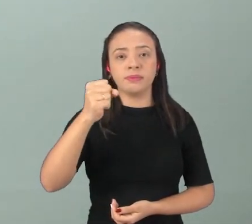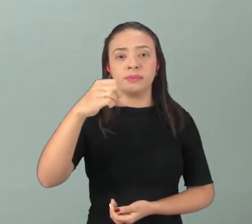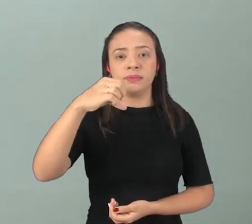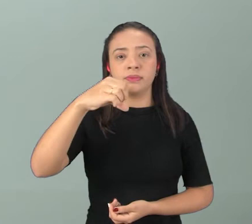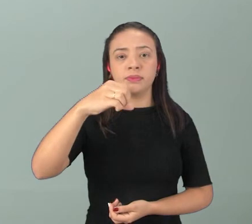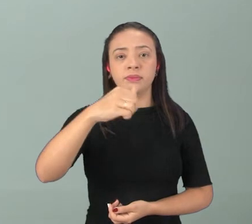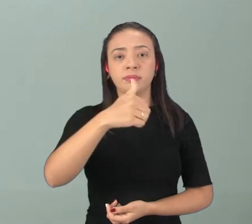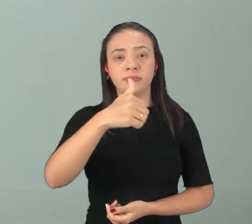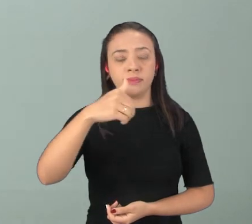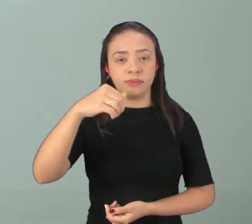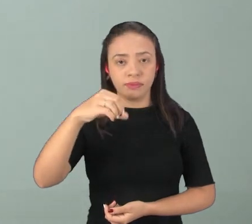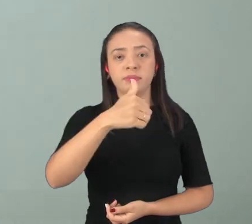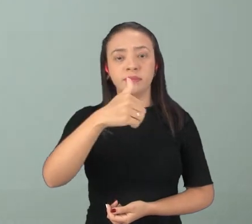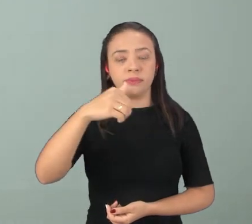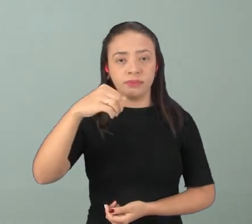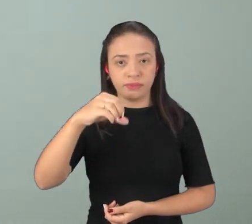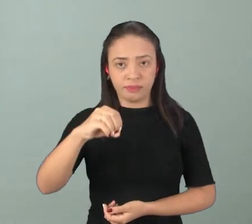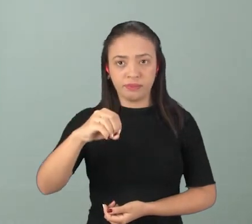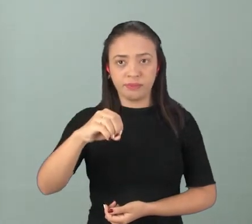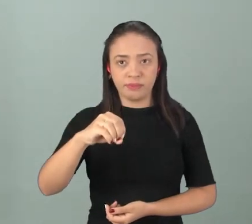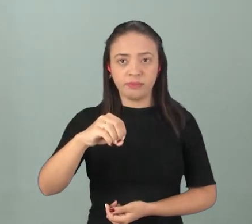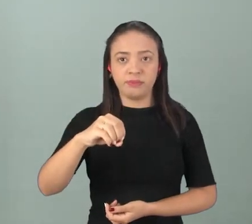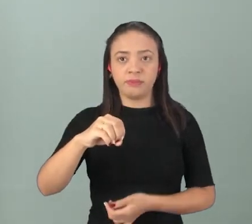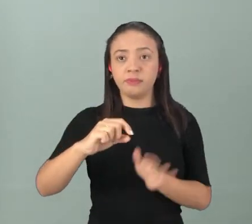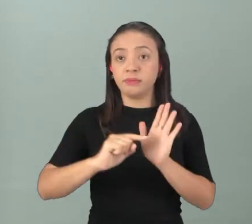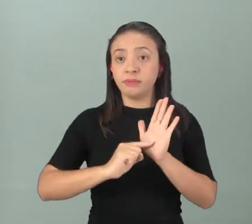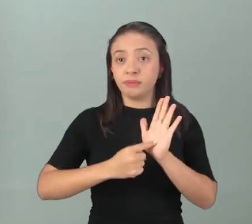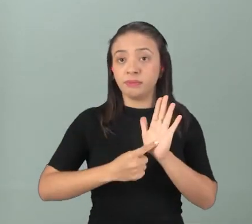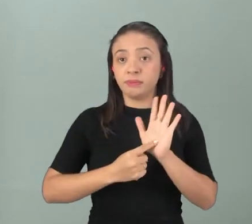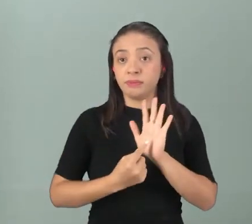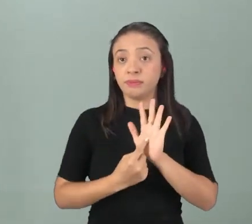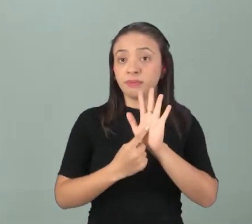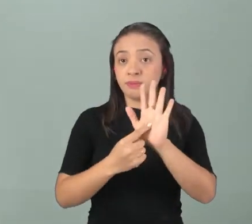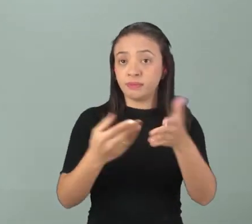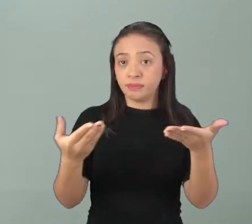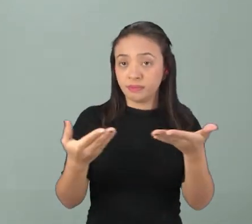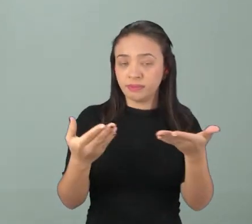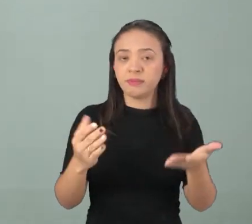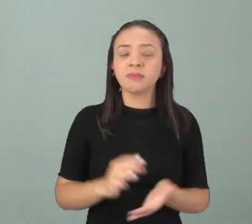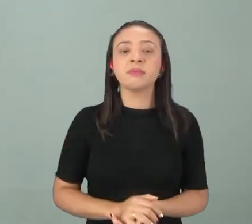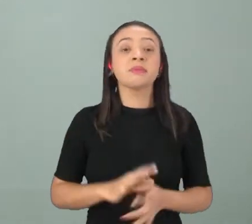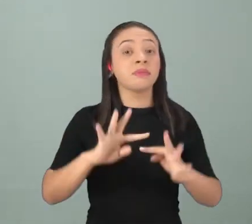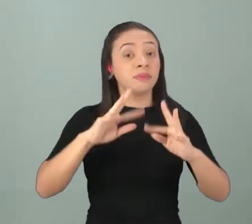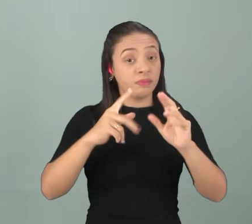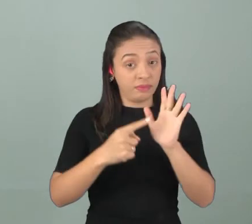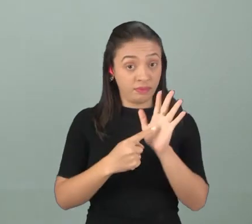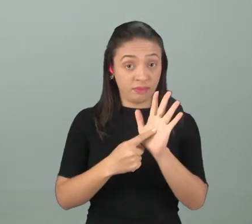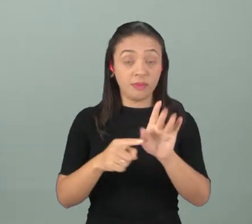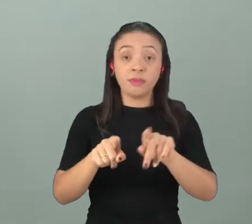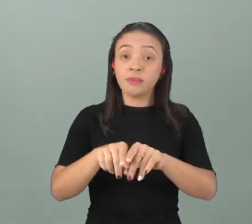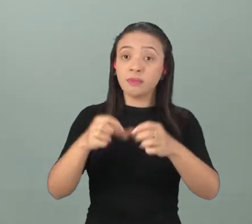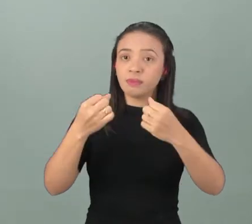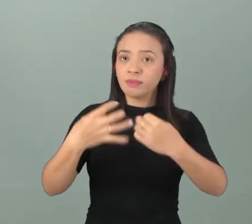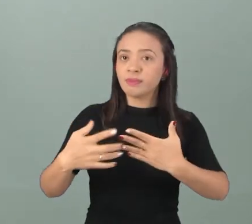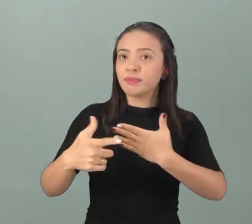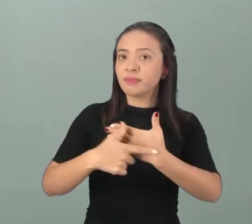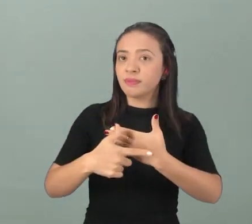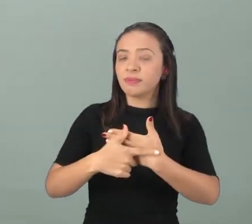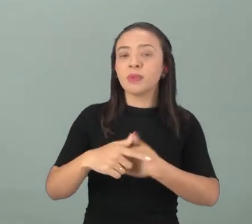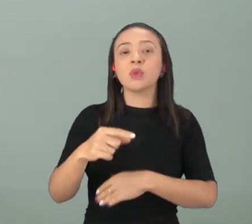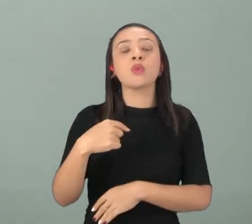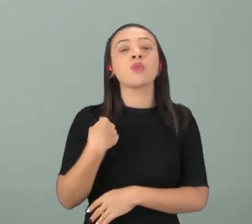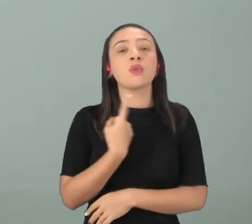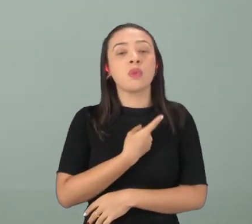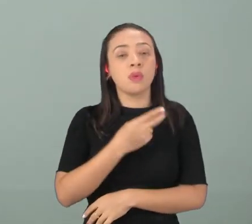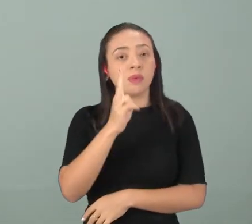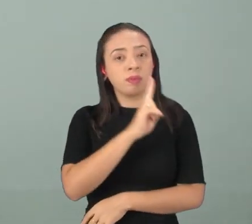7, 8, 9, 10. 10 sinais foram apresentados. Eles se apresentaram e disseram a função de cada um deles. E nós usamos